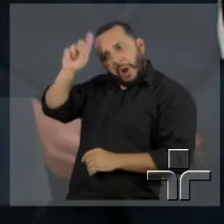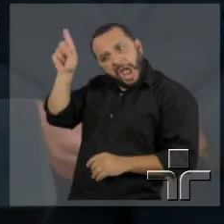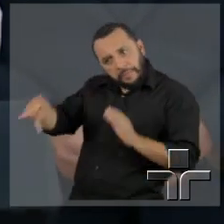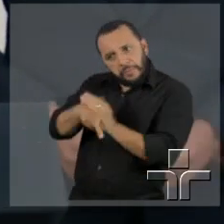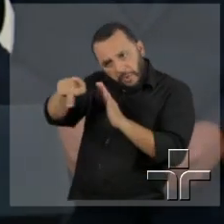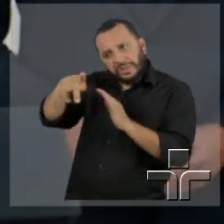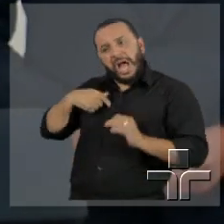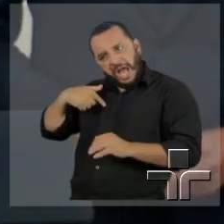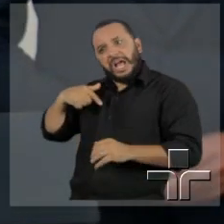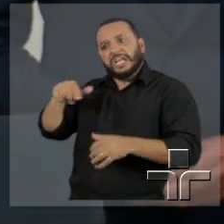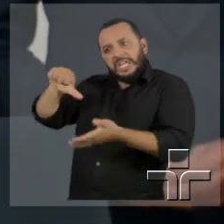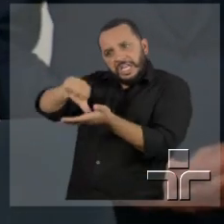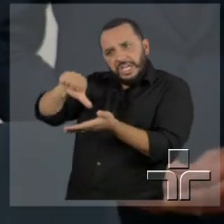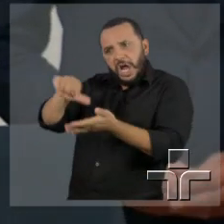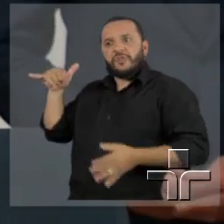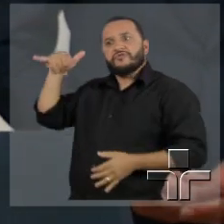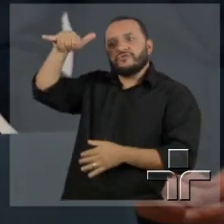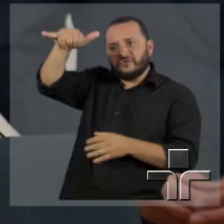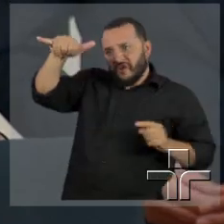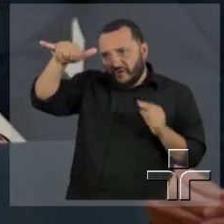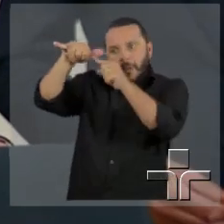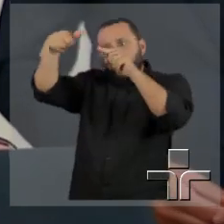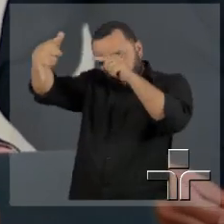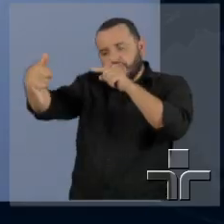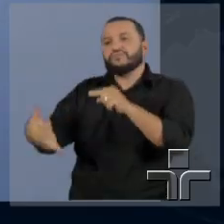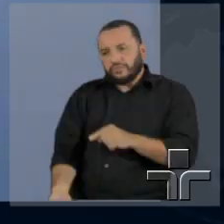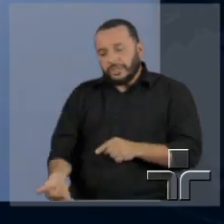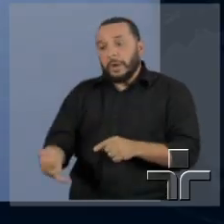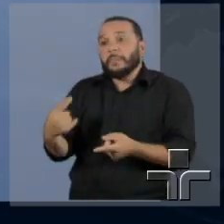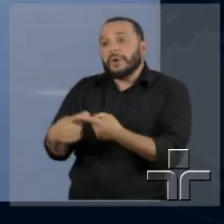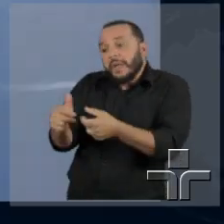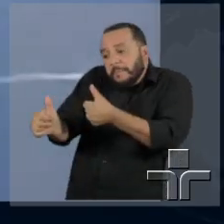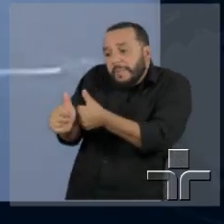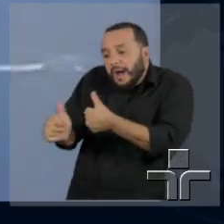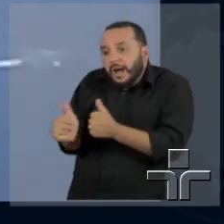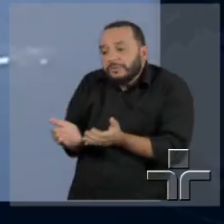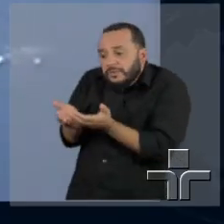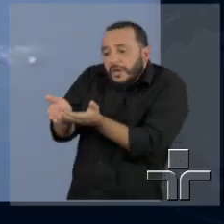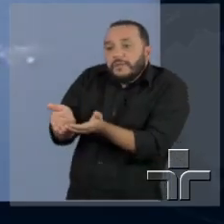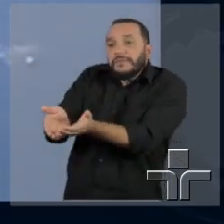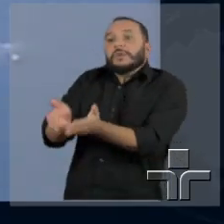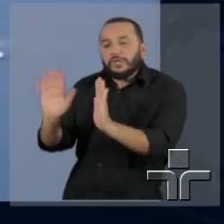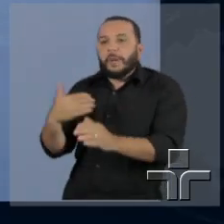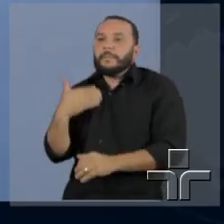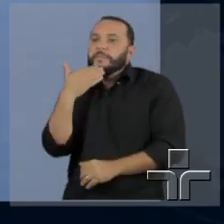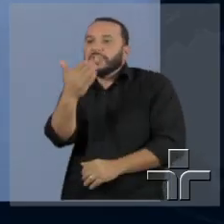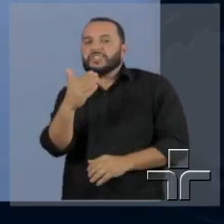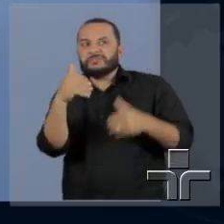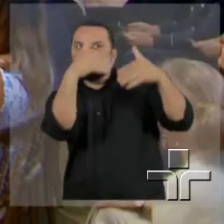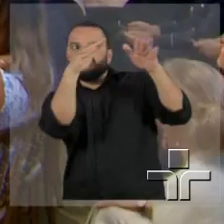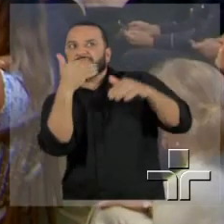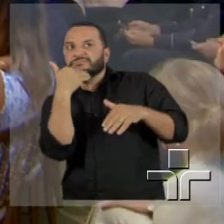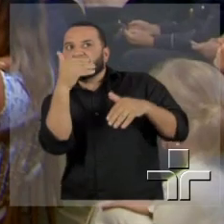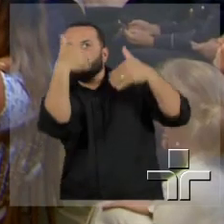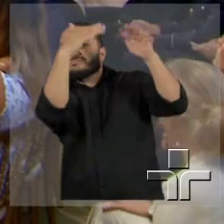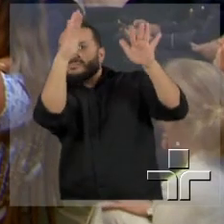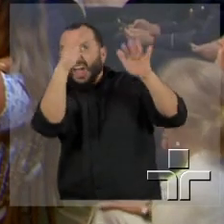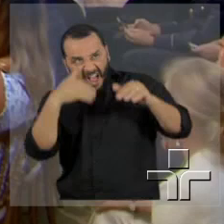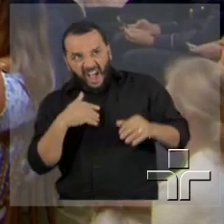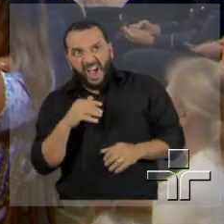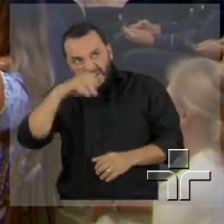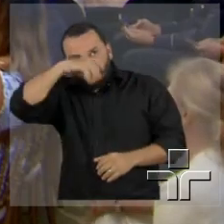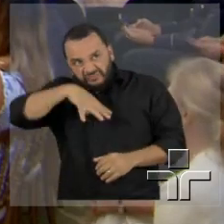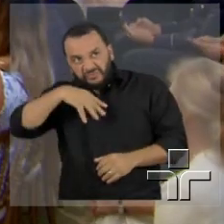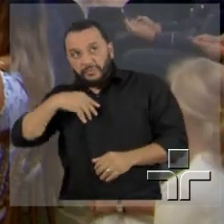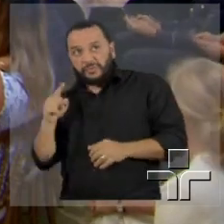se aproximado a menos de 1 quilômetro de um navio americano e ignorado vários pedidos para que se afastasse. Hoje, o